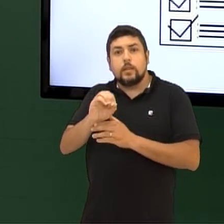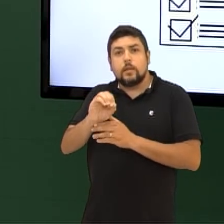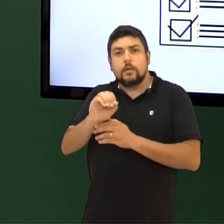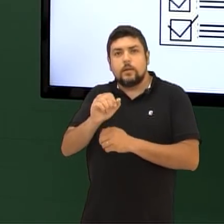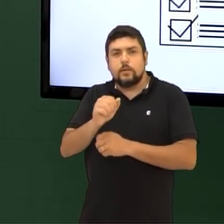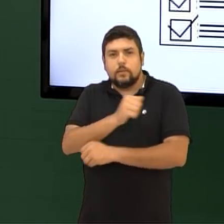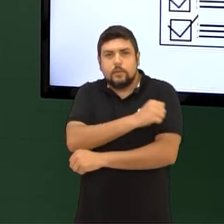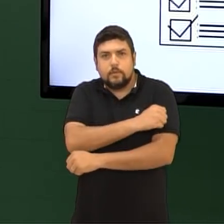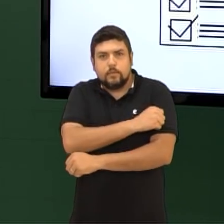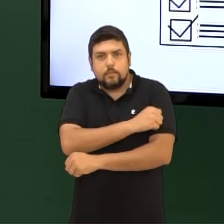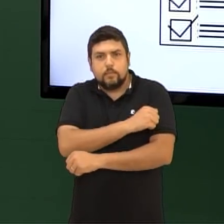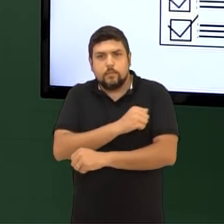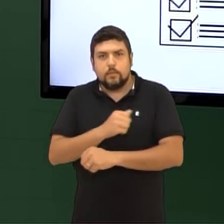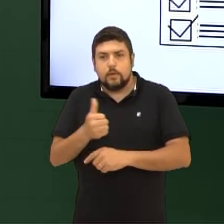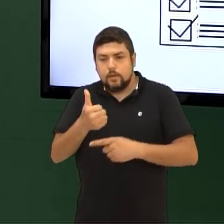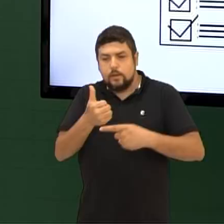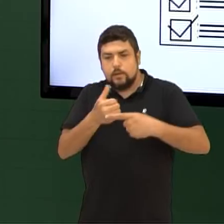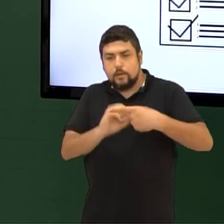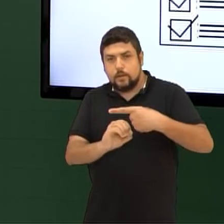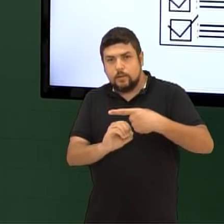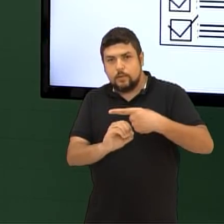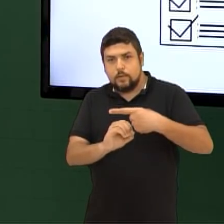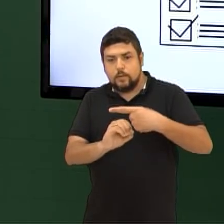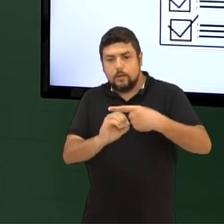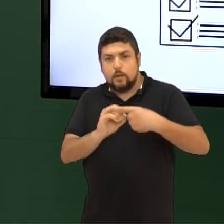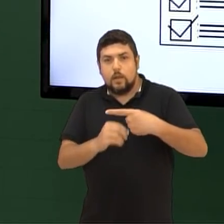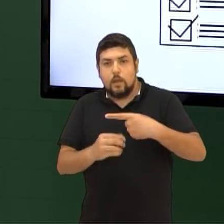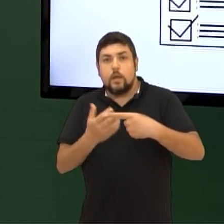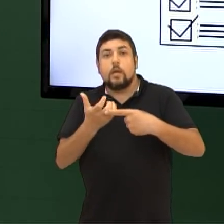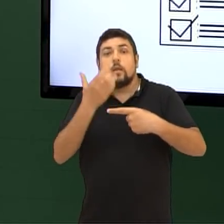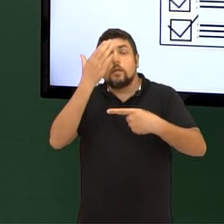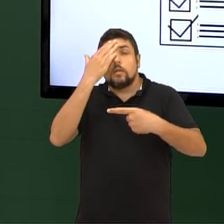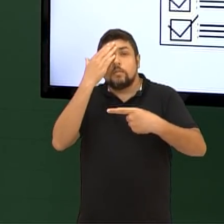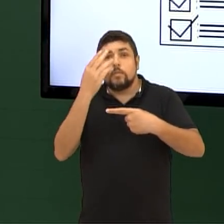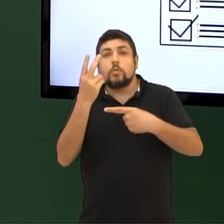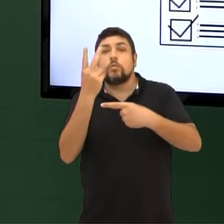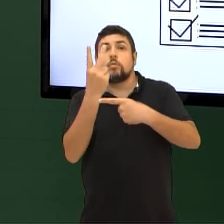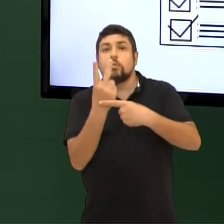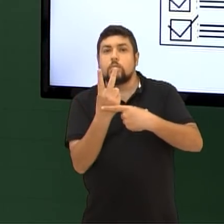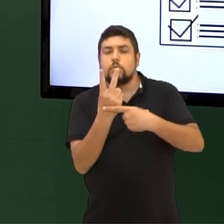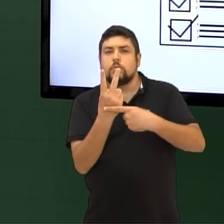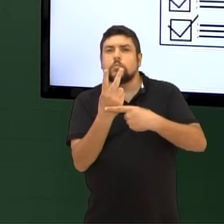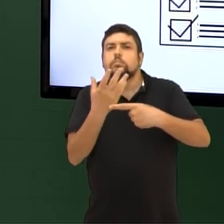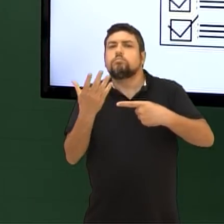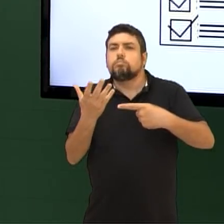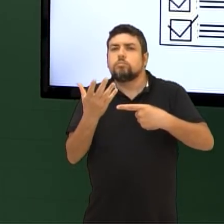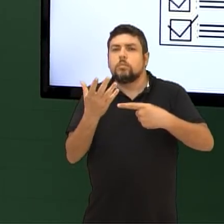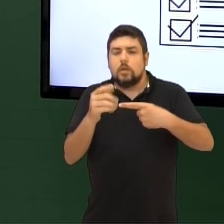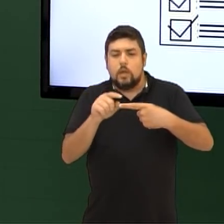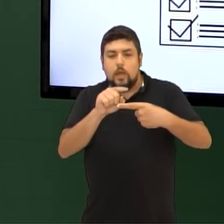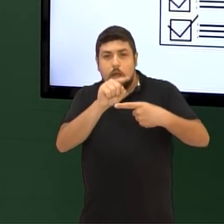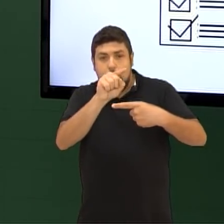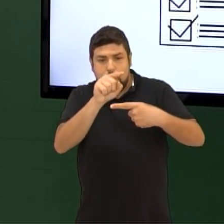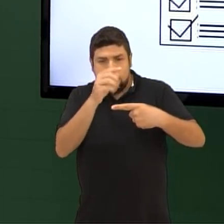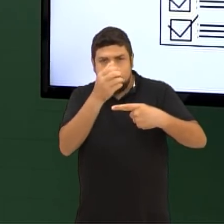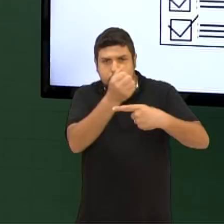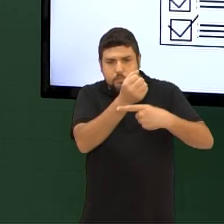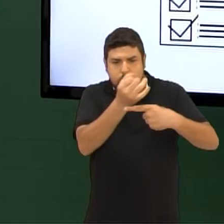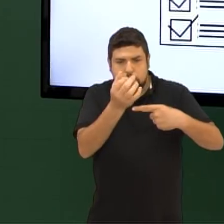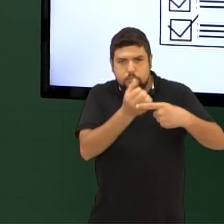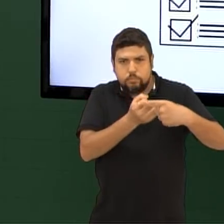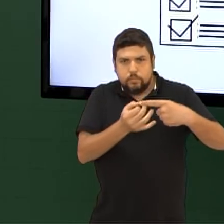prova. Entretanto, a gente tem que transformar essa fração o mais próximo possível